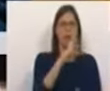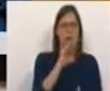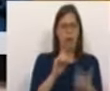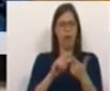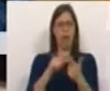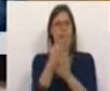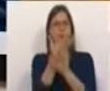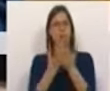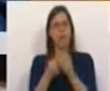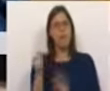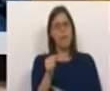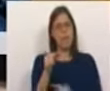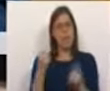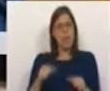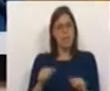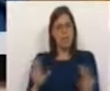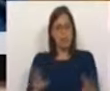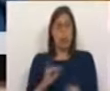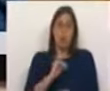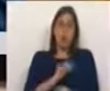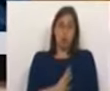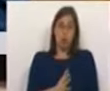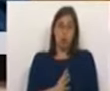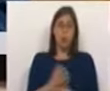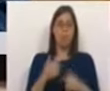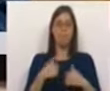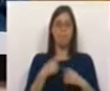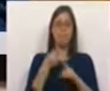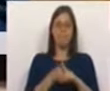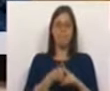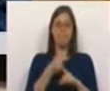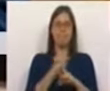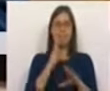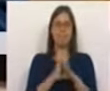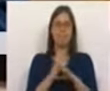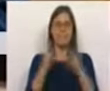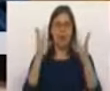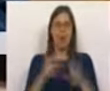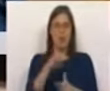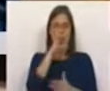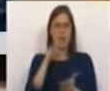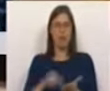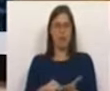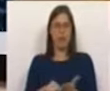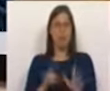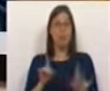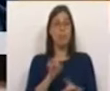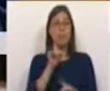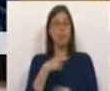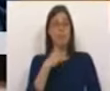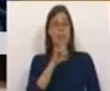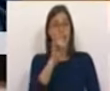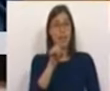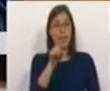as deduções, o mínimo de existência ou outras, pelo que nos temos batido nos últimos orçamentos de Estado. A questão que lhe